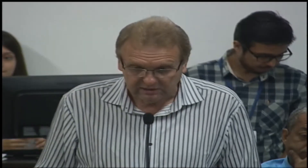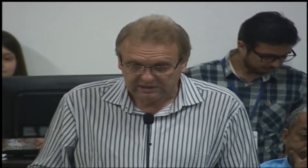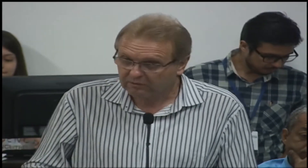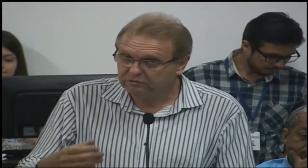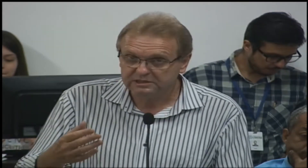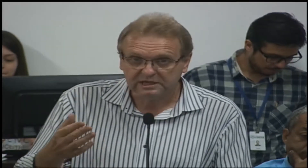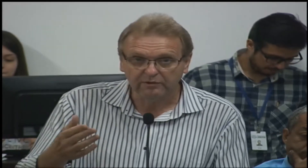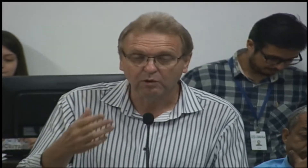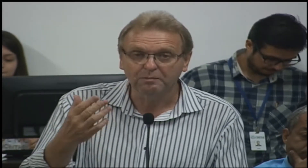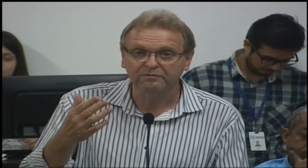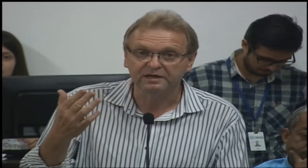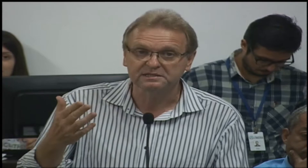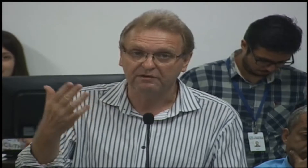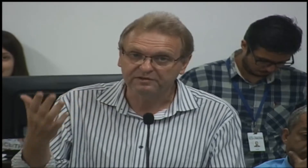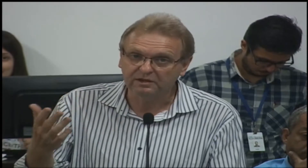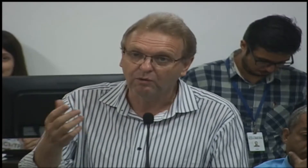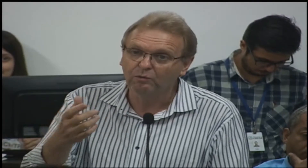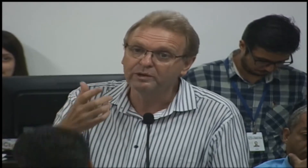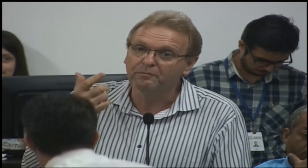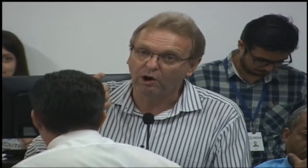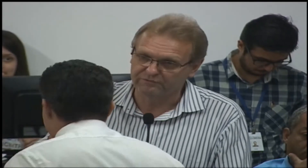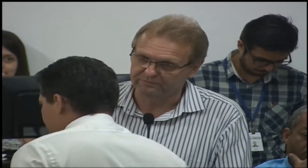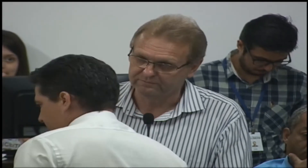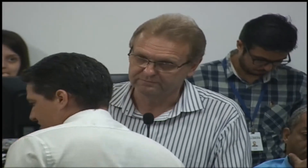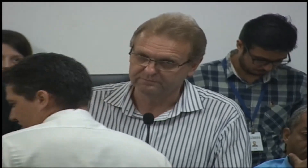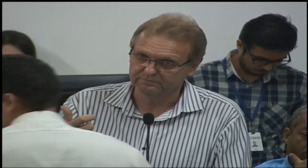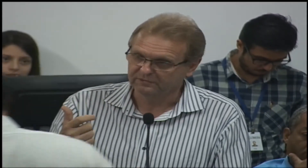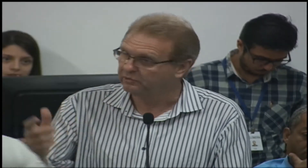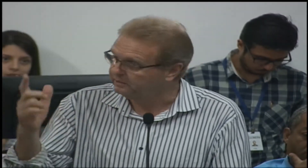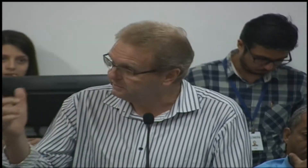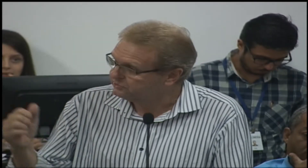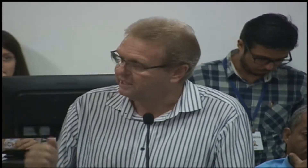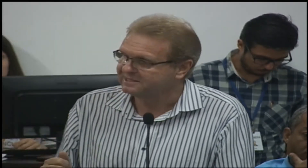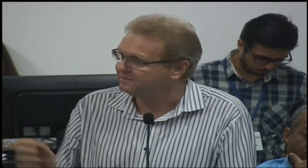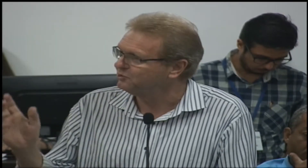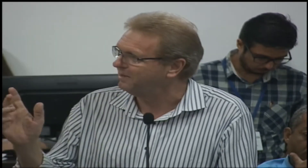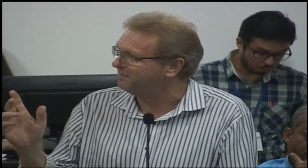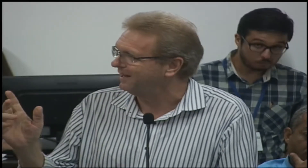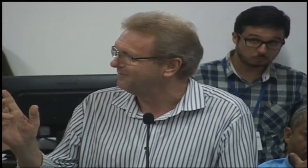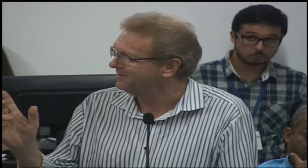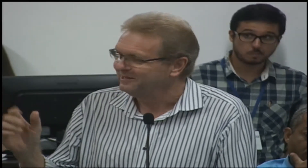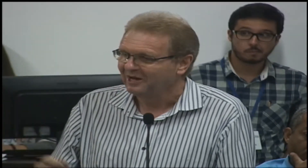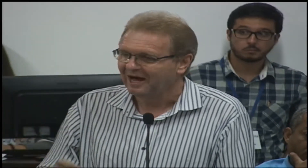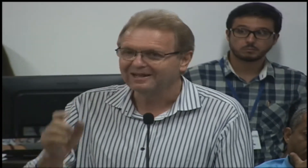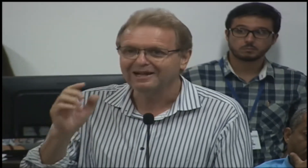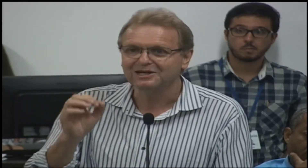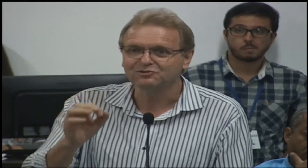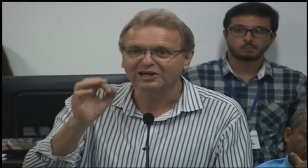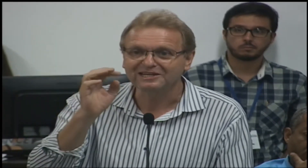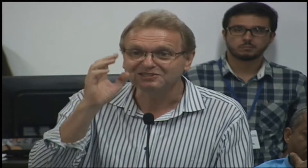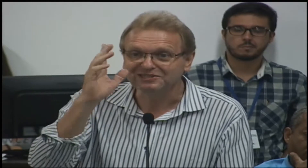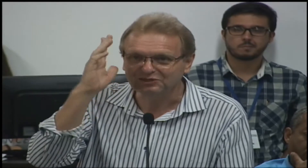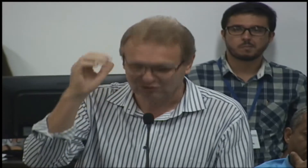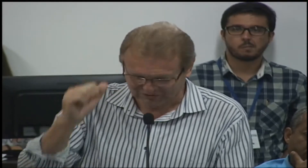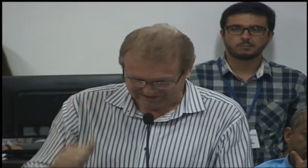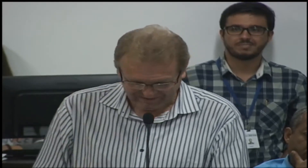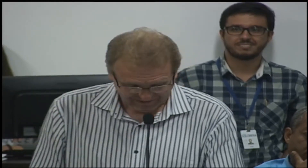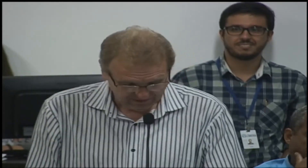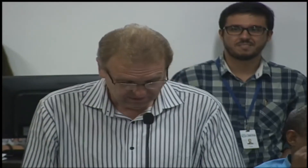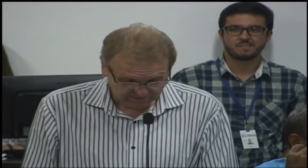lá. Apenas se o cadastro delas, não vou dizer melhor, talvez essa palavra melhor fique meio ruim,